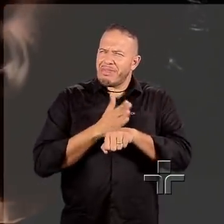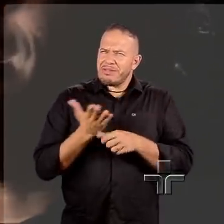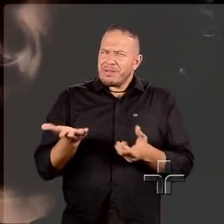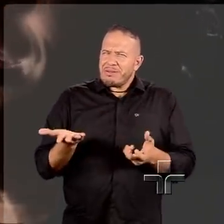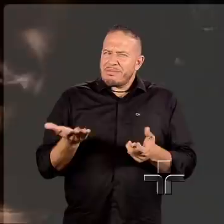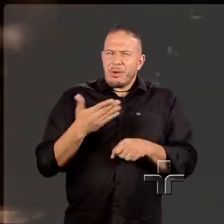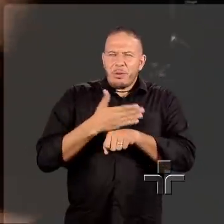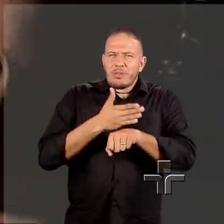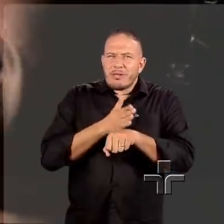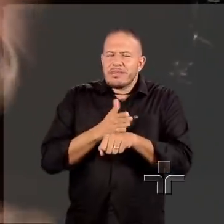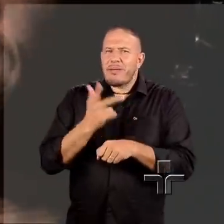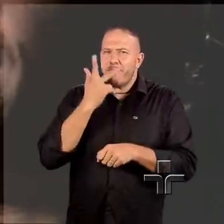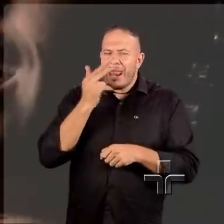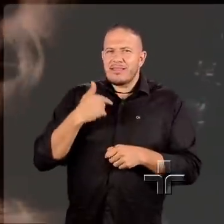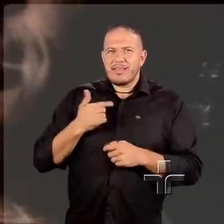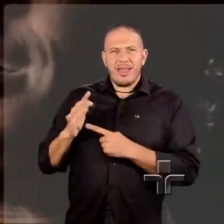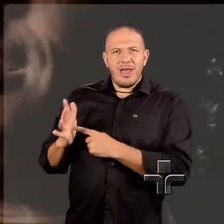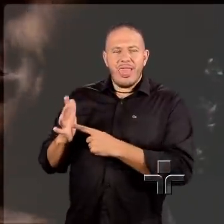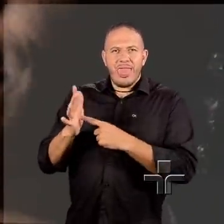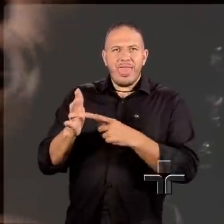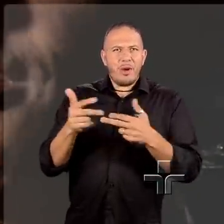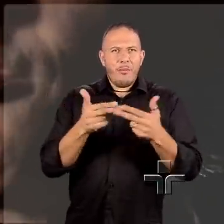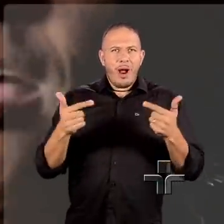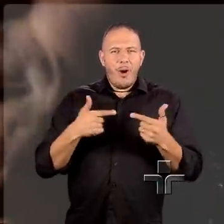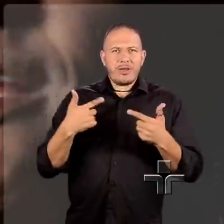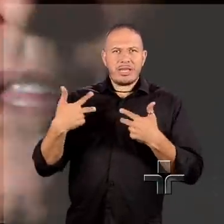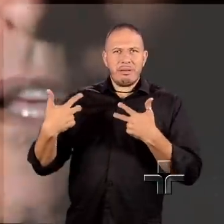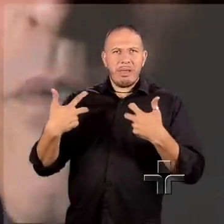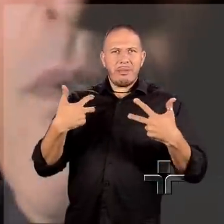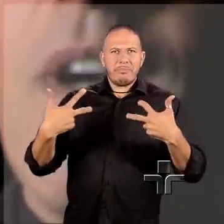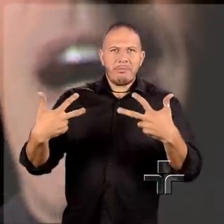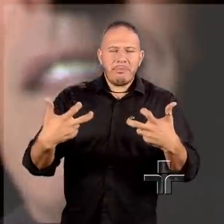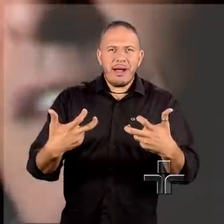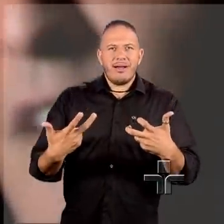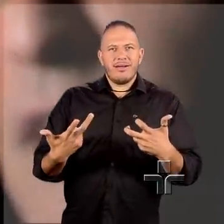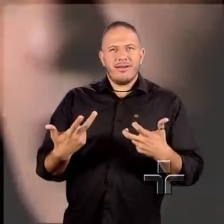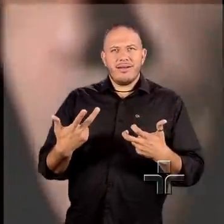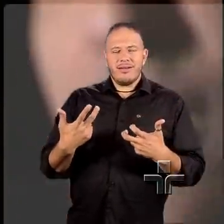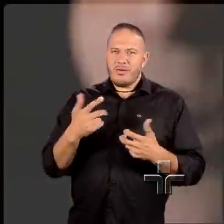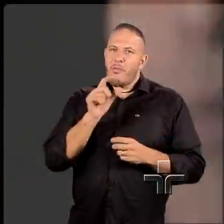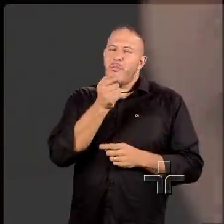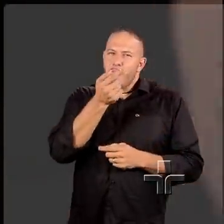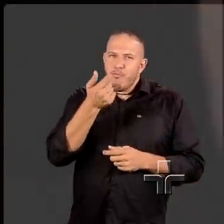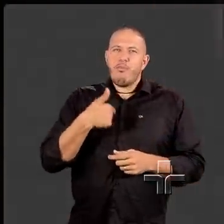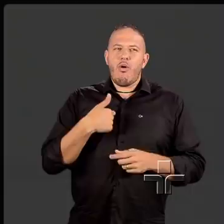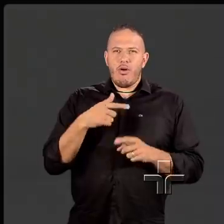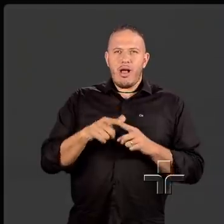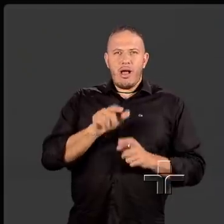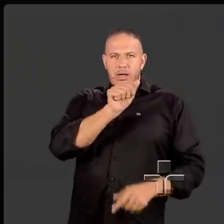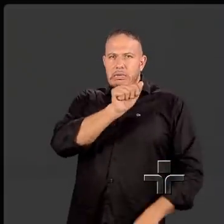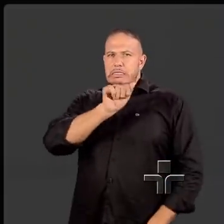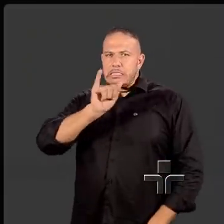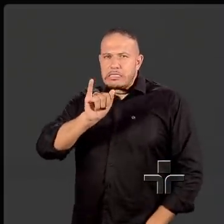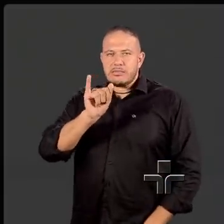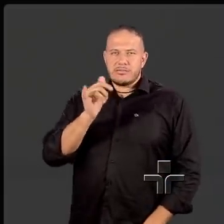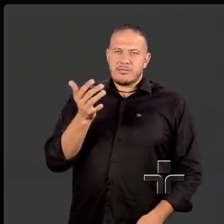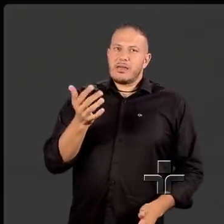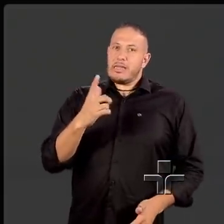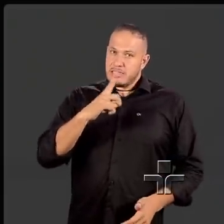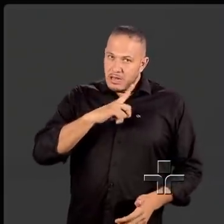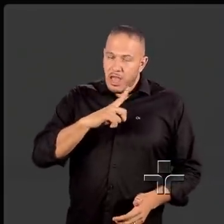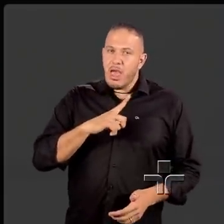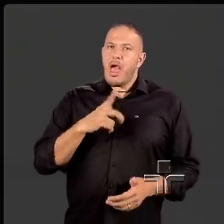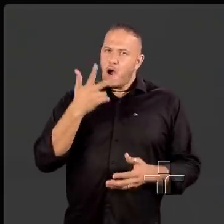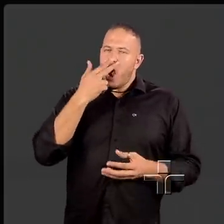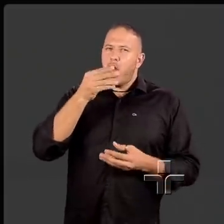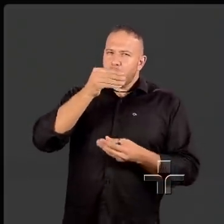gente tem uma máquina do lado que está ouvindo, está aprendendo. A inteligência artificial, por exemplo, né? Que é